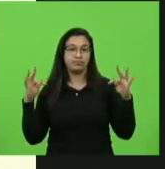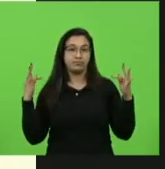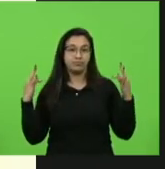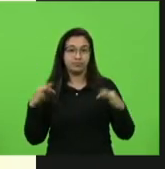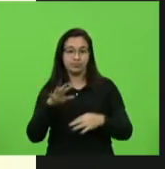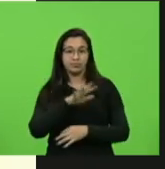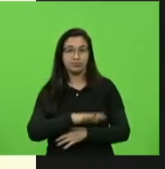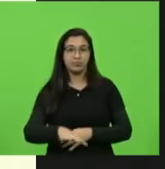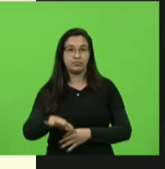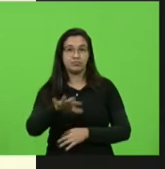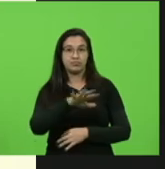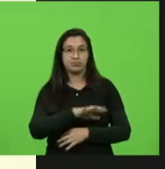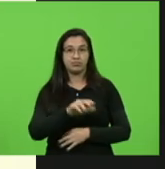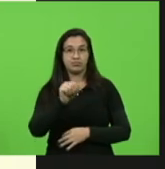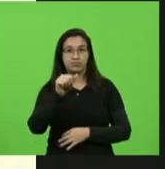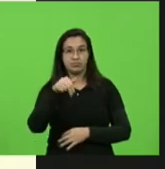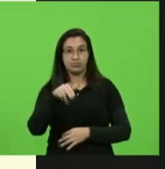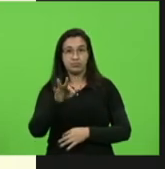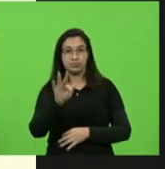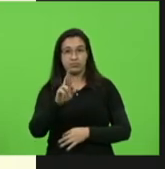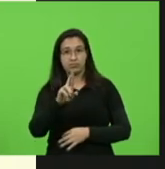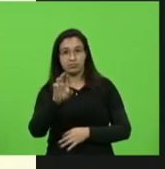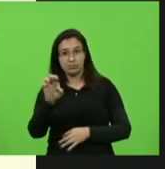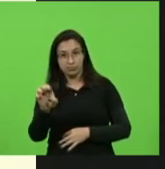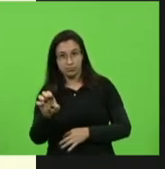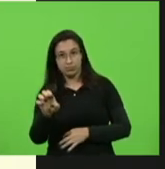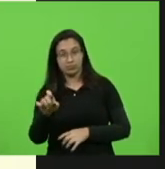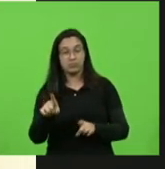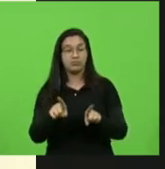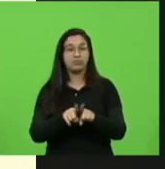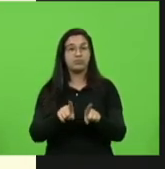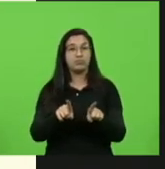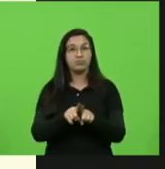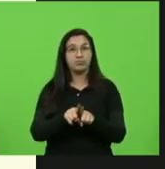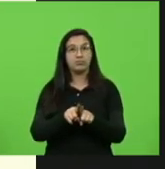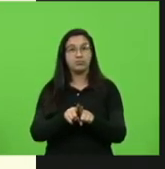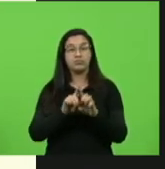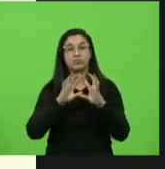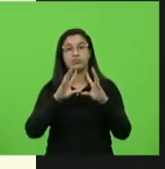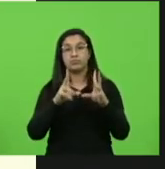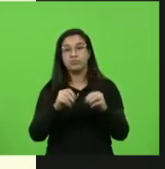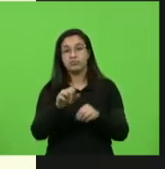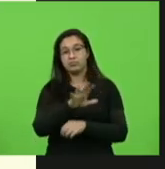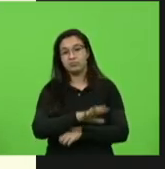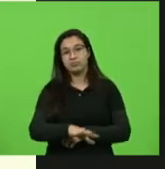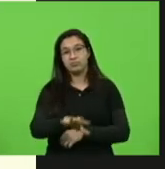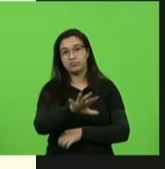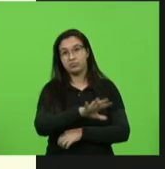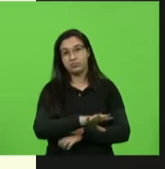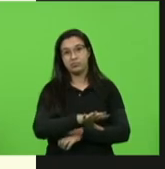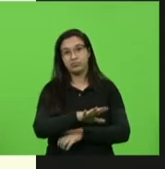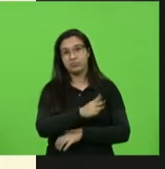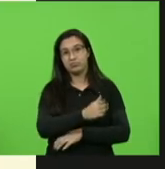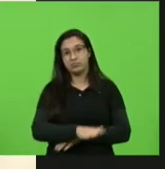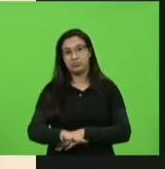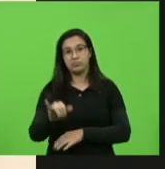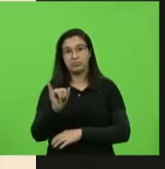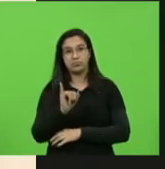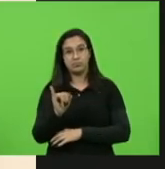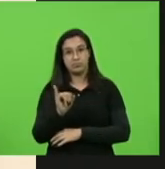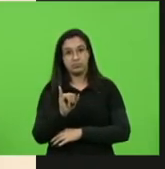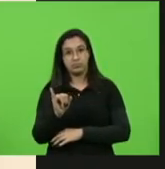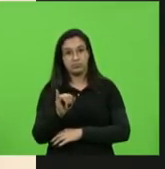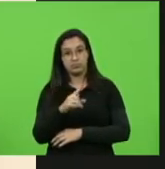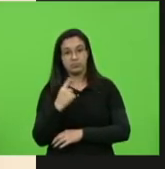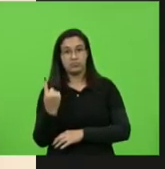região da ANFRE e, fundamentalmente, de toda a região do Vale do Itajaí. Porque nós acreditamos